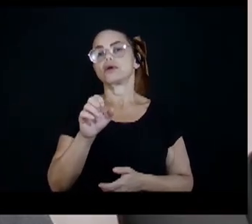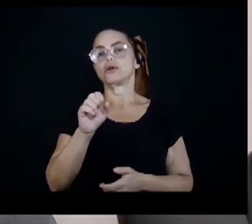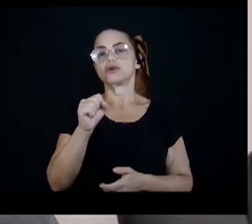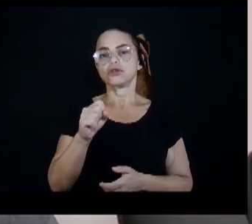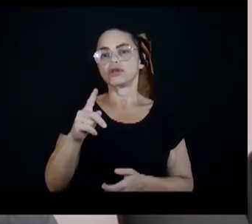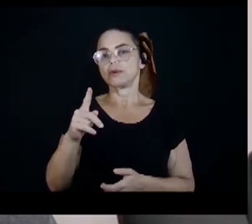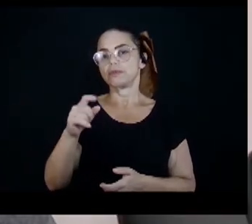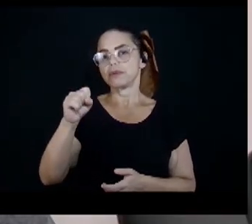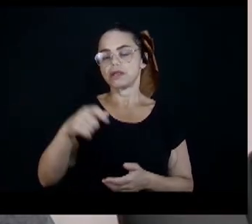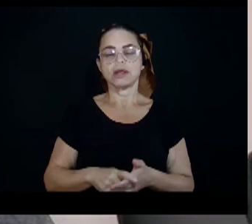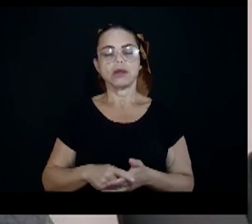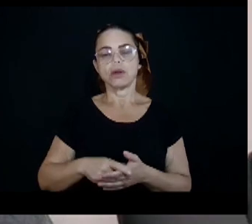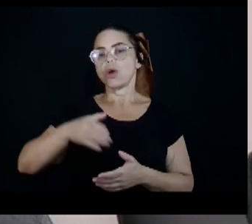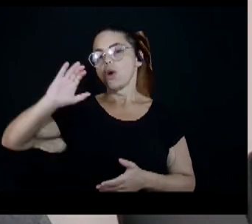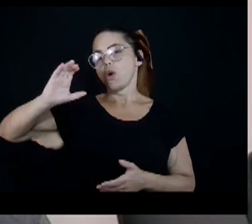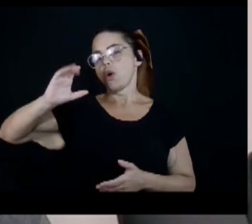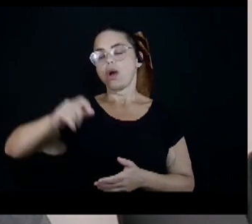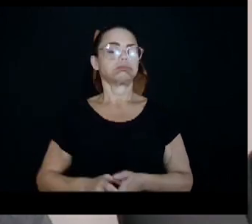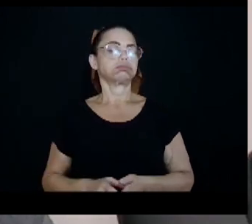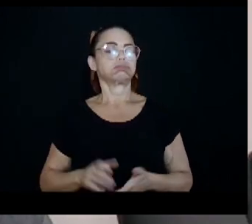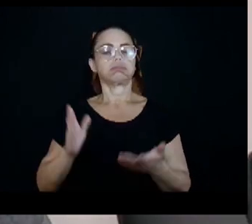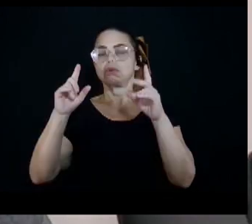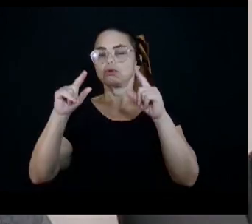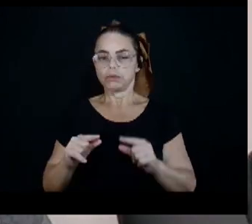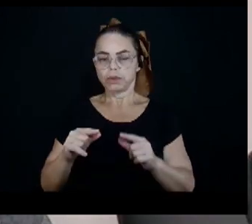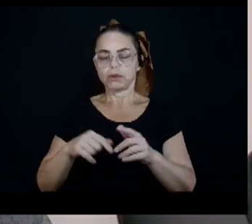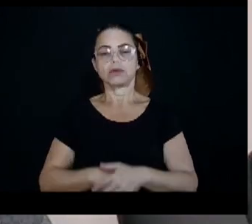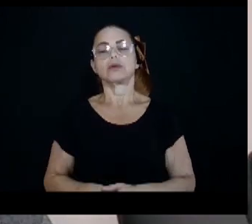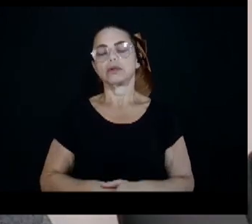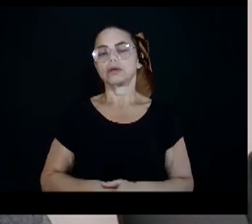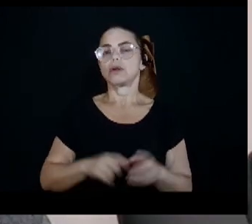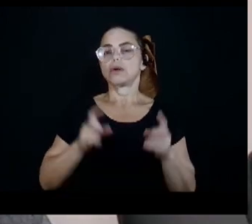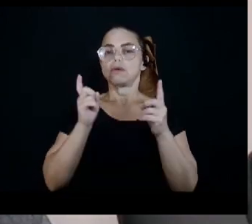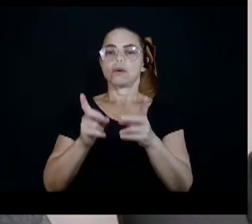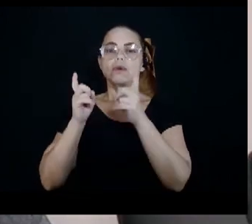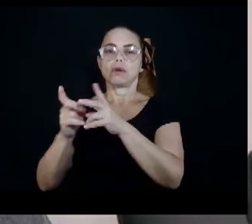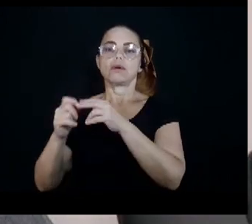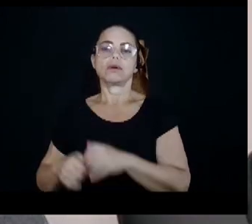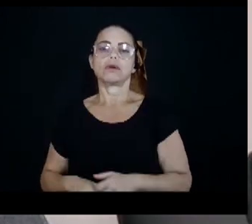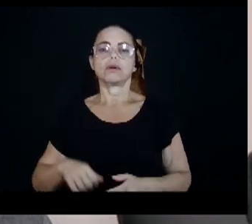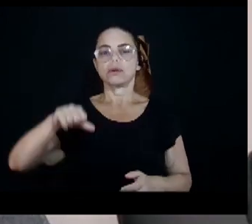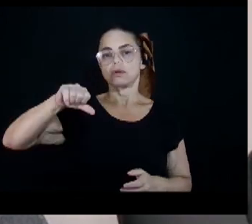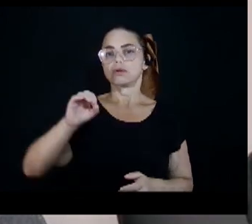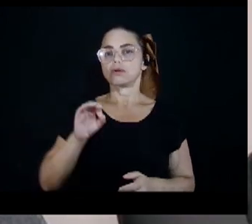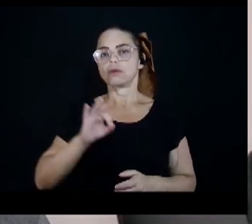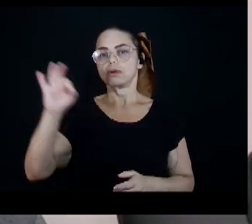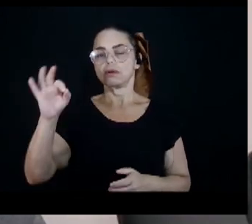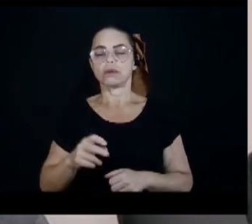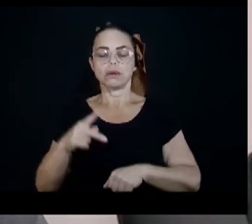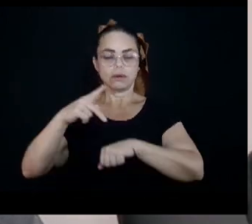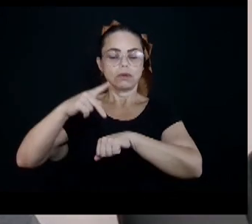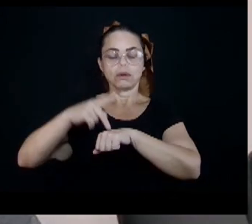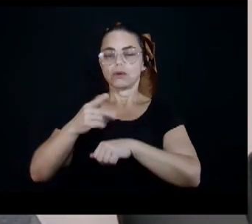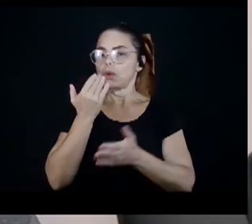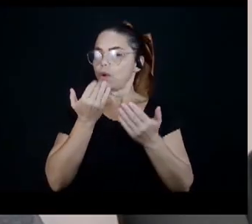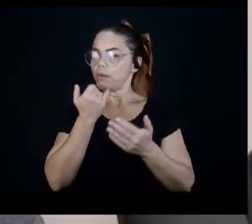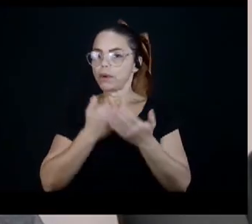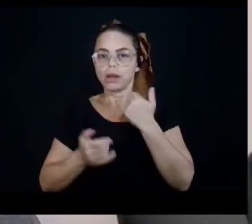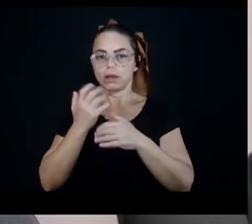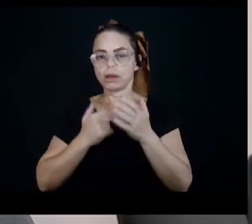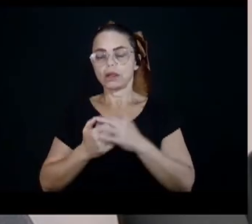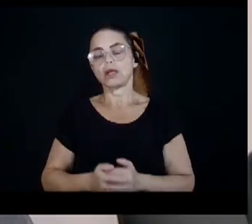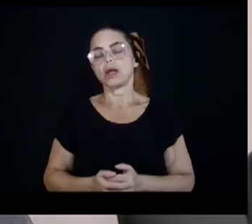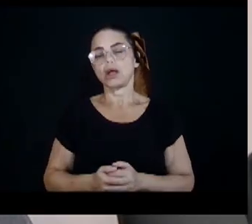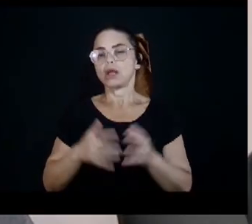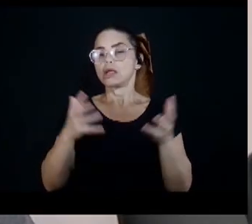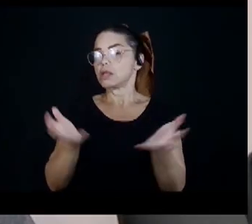Em contrapartida, você tem aumento de vendas de quase 90% de proteínas e comidas saudáveis. Então, o impacto está aí e já está